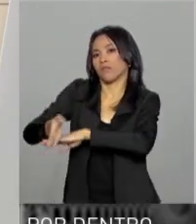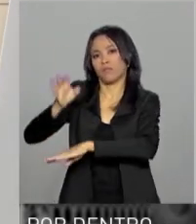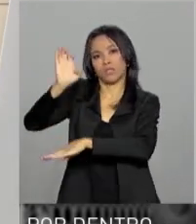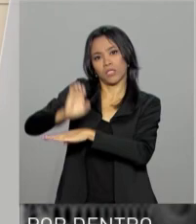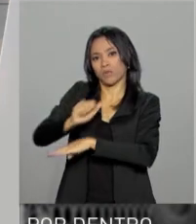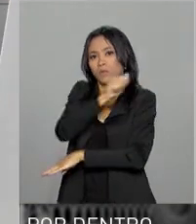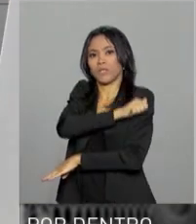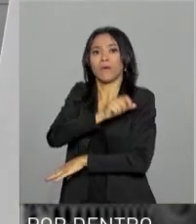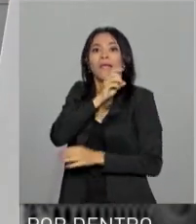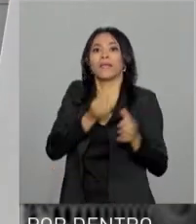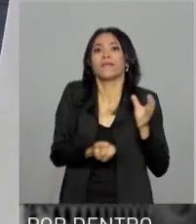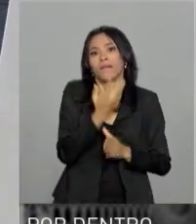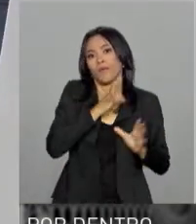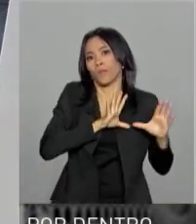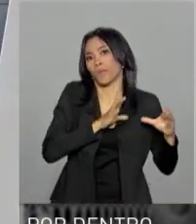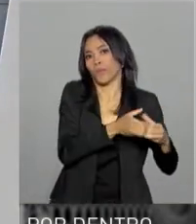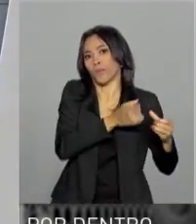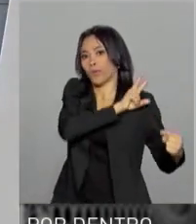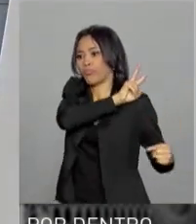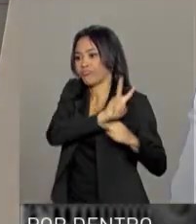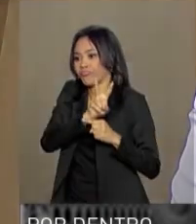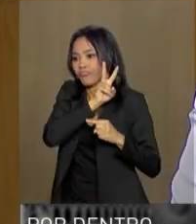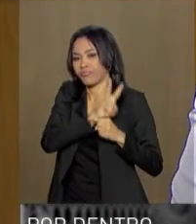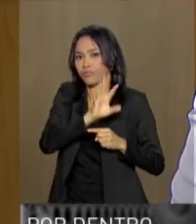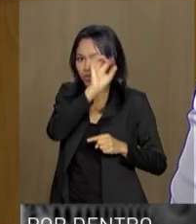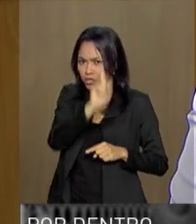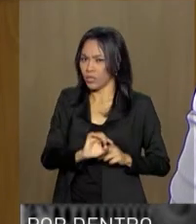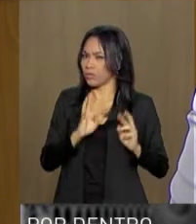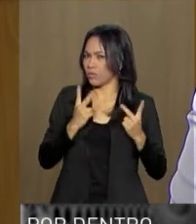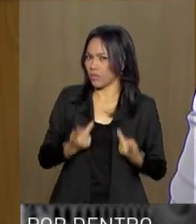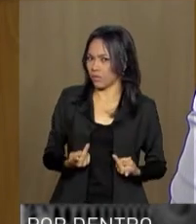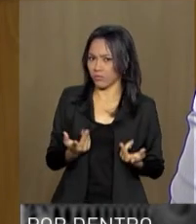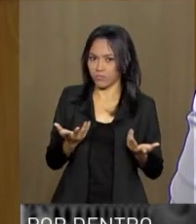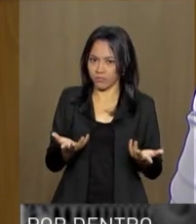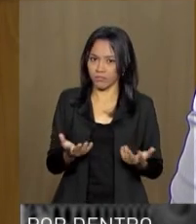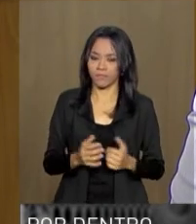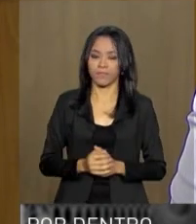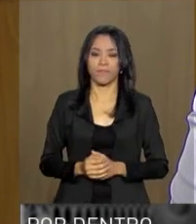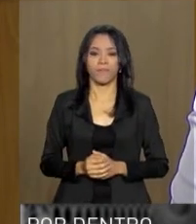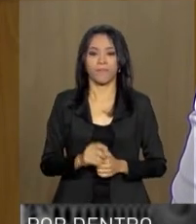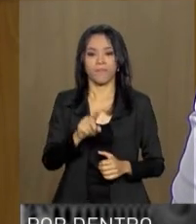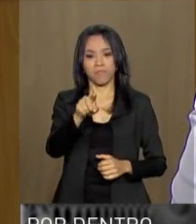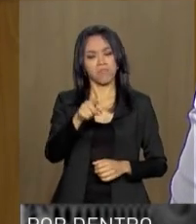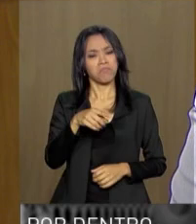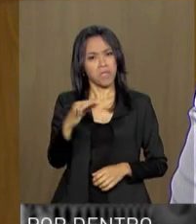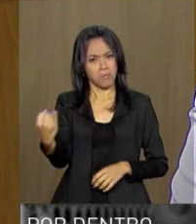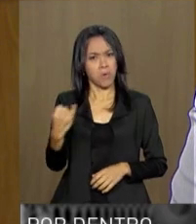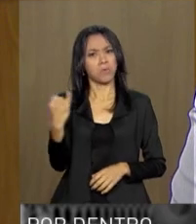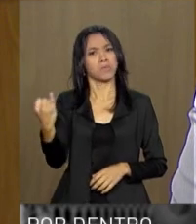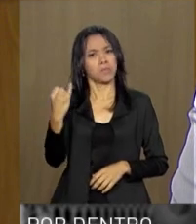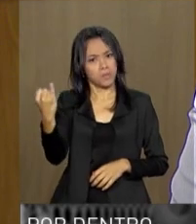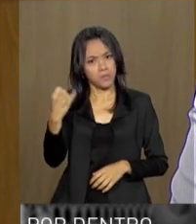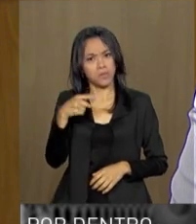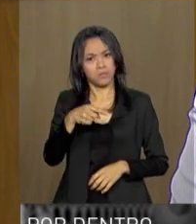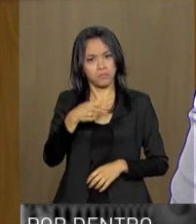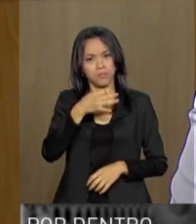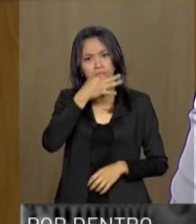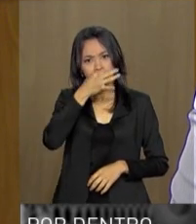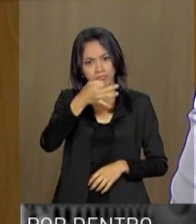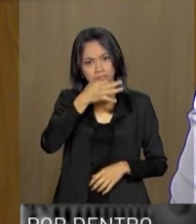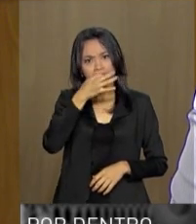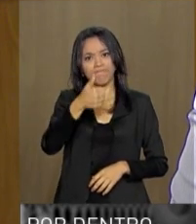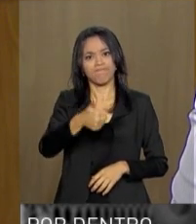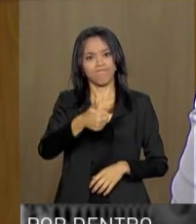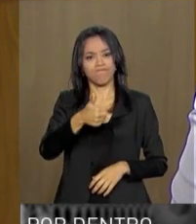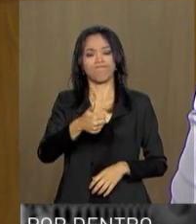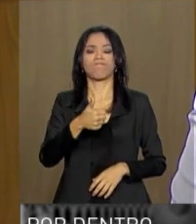érico é eu acho muito muito importante essa essa observação é eu tenho certeza